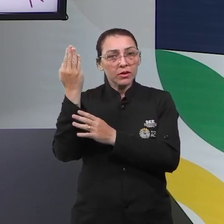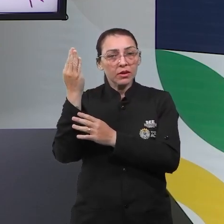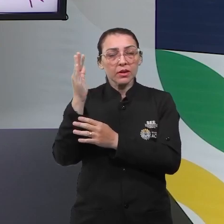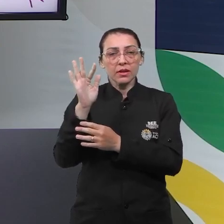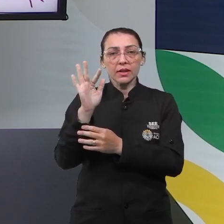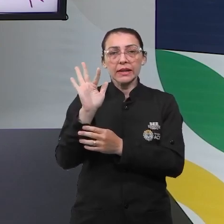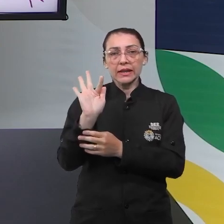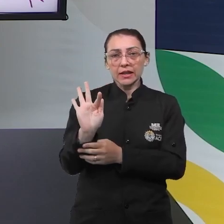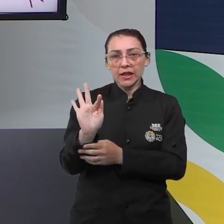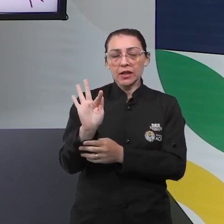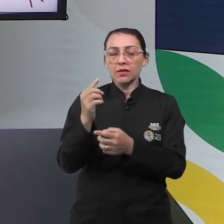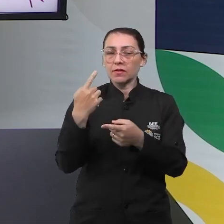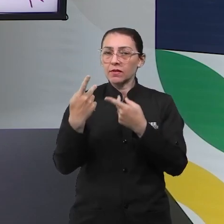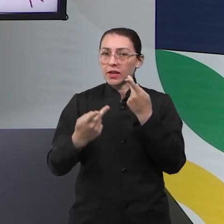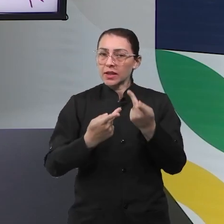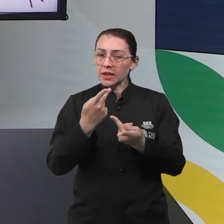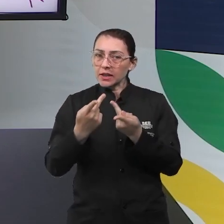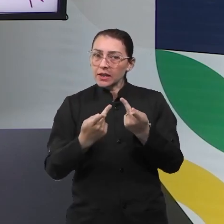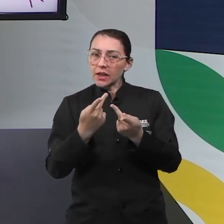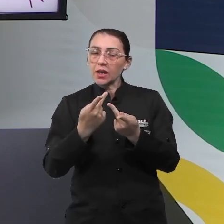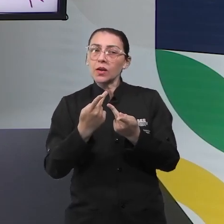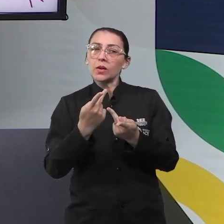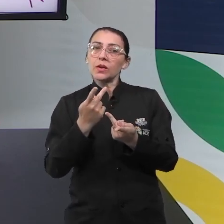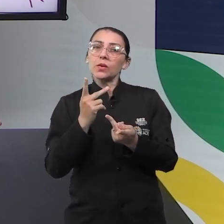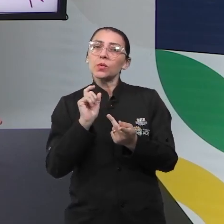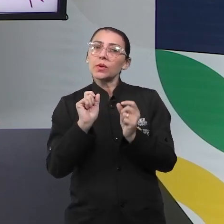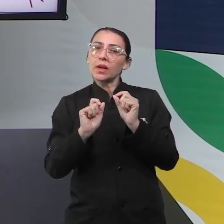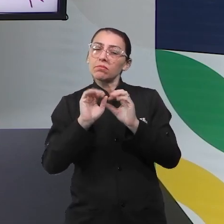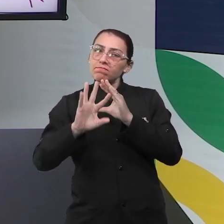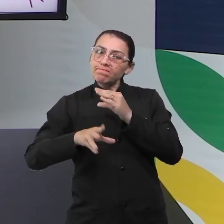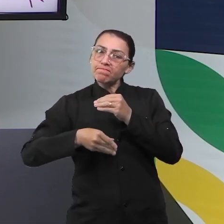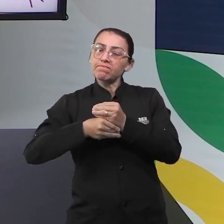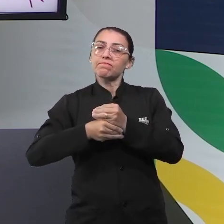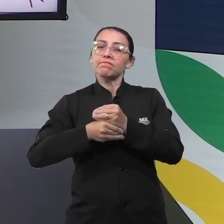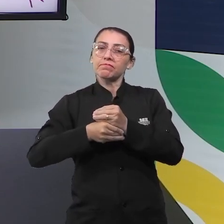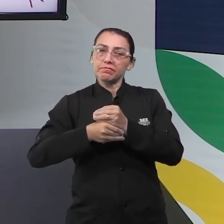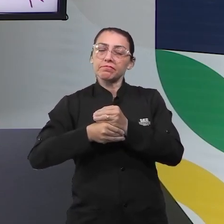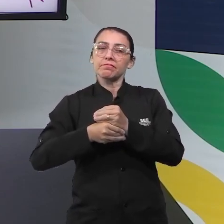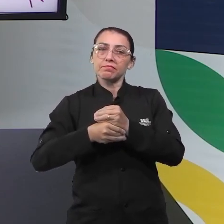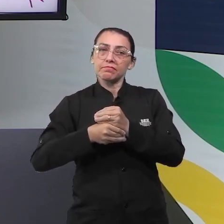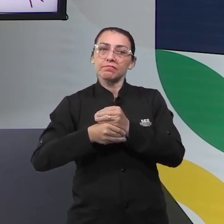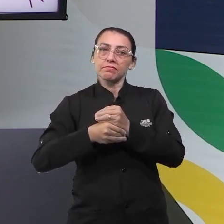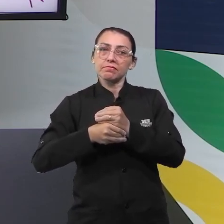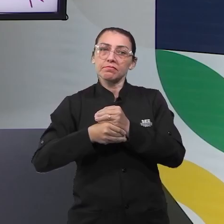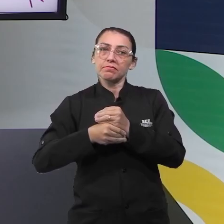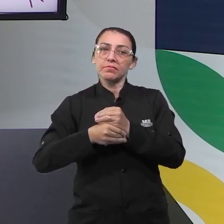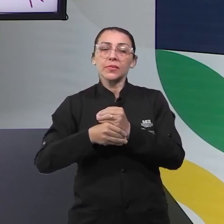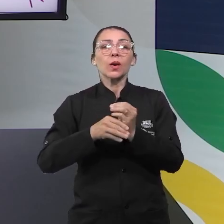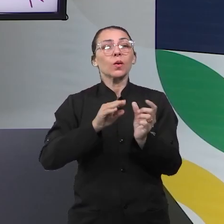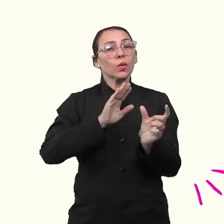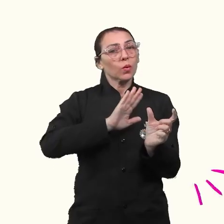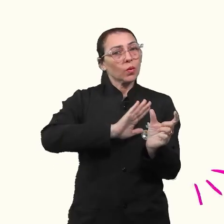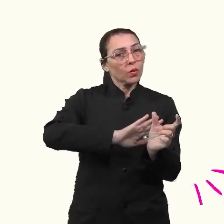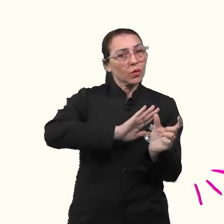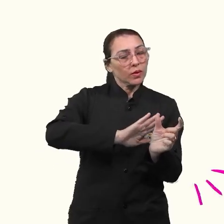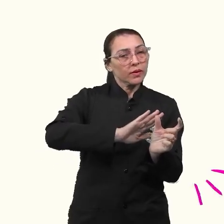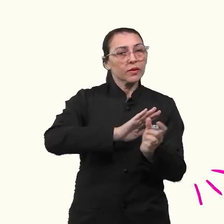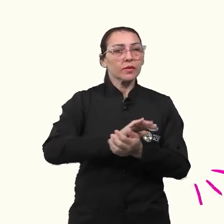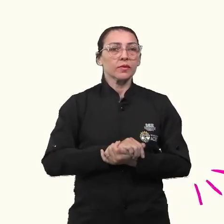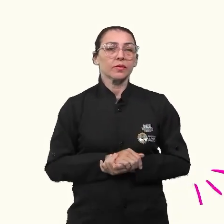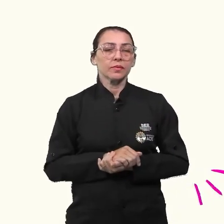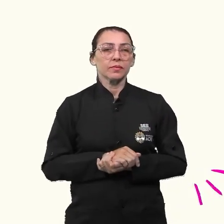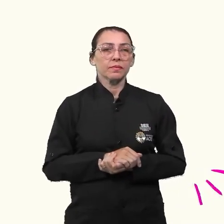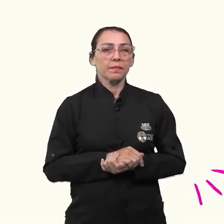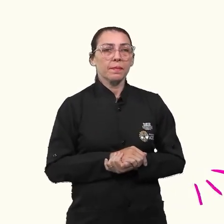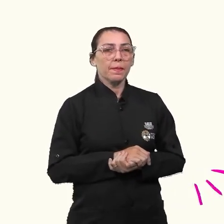nós falamos sobre linguagem figurada, nós estamos falando do quê? Linguagem conotativa. Isso mesmo, muito bem.